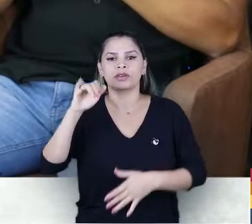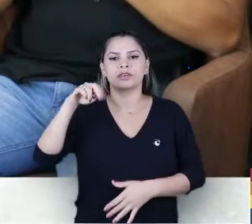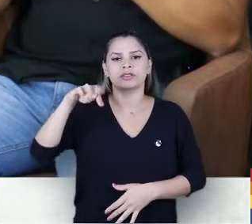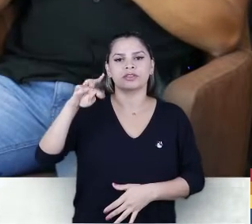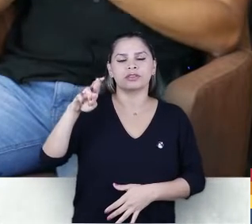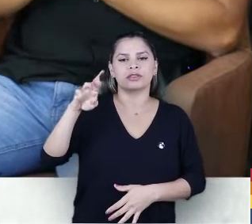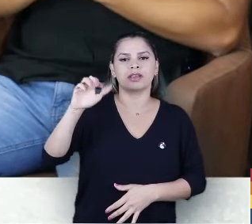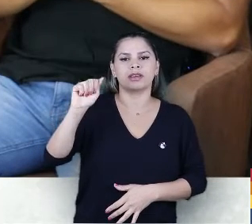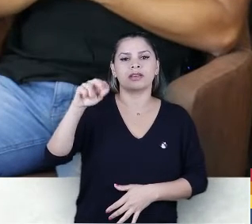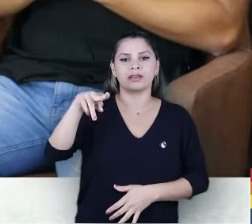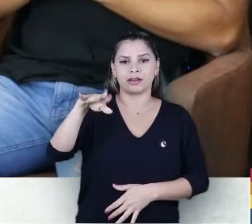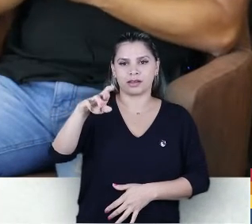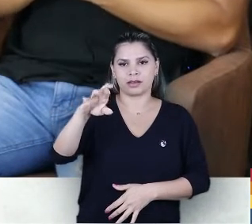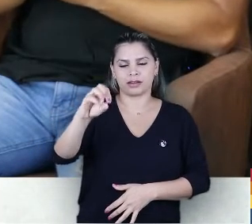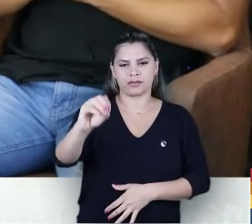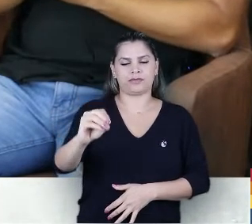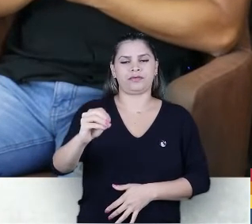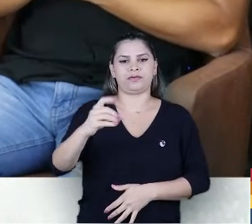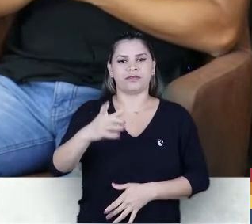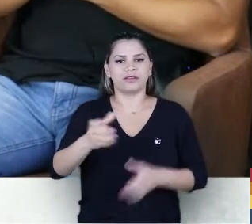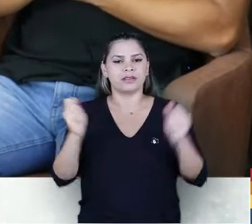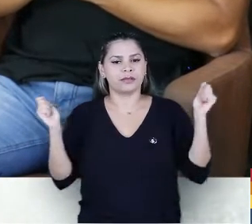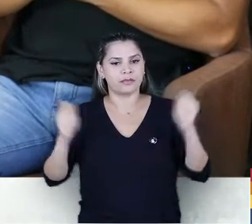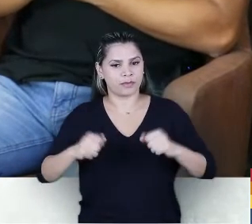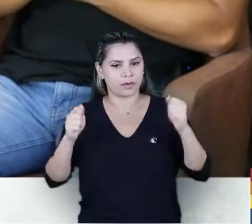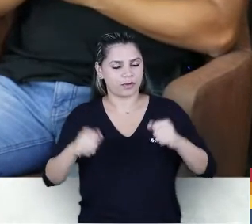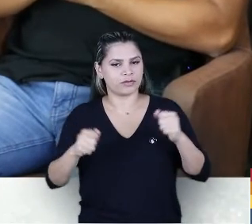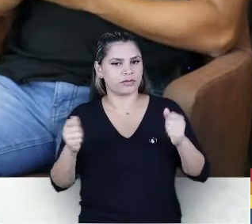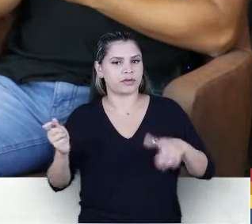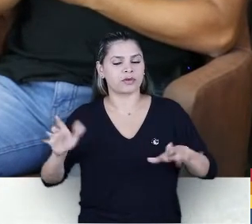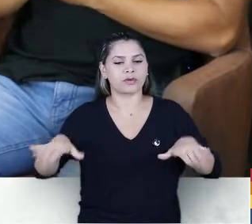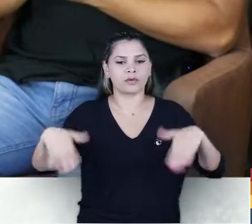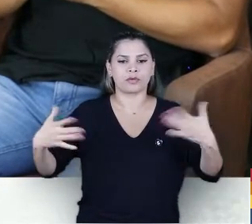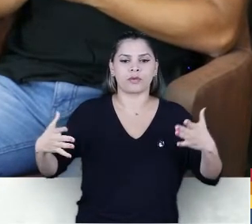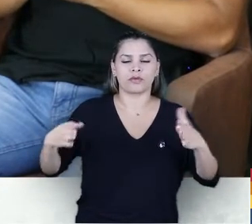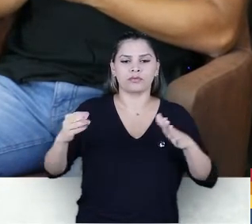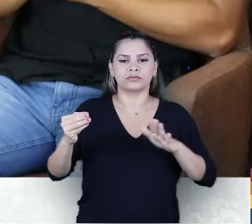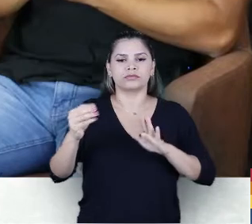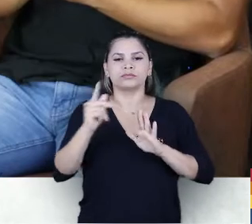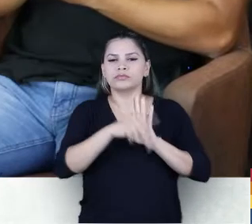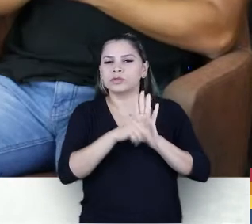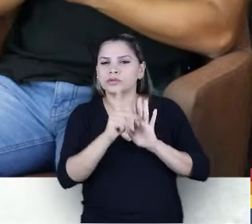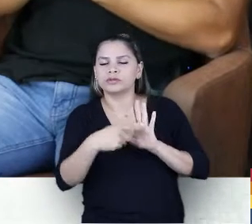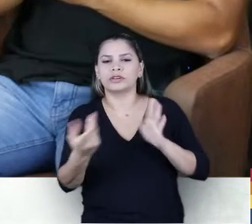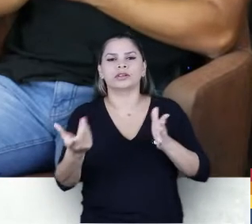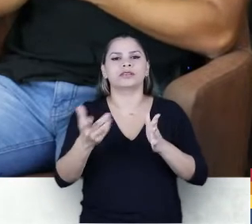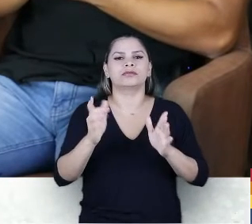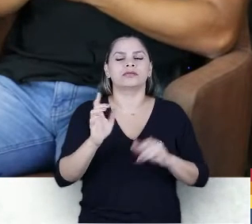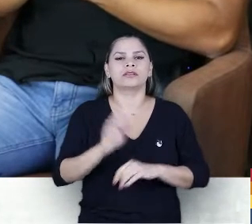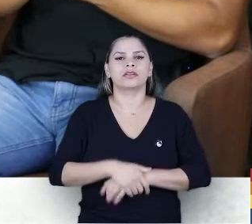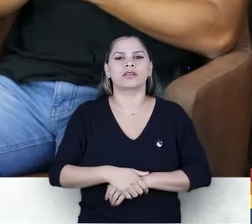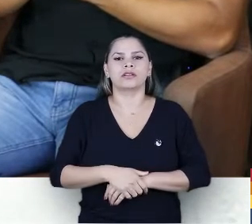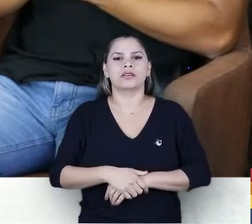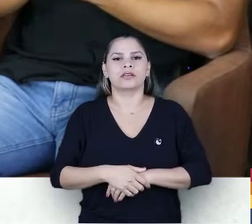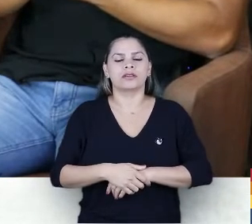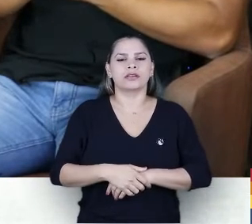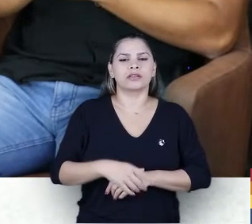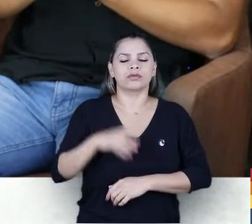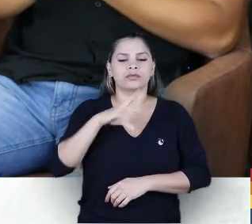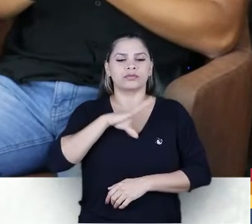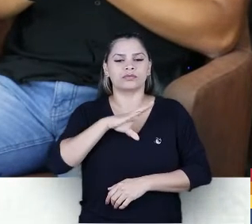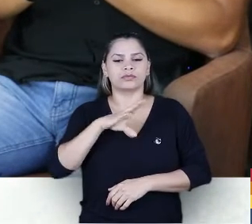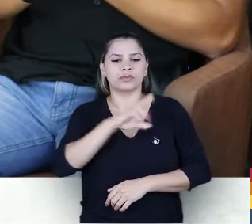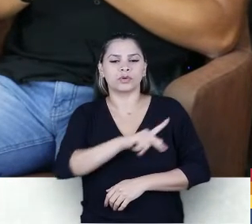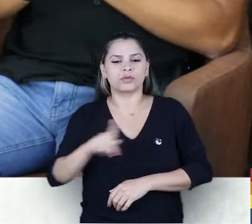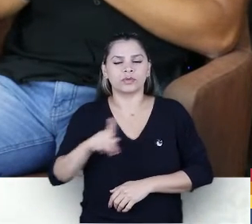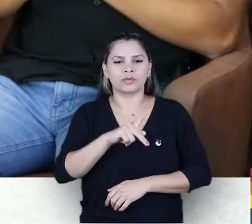pessoas. E aí é o momento dele perceber, né, em qual itinerário ele tem as possibilidades de intervenção,